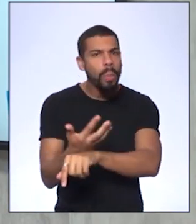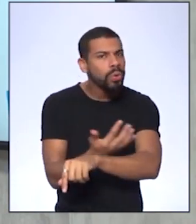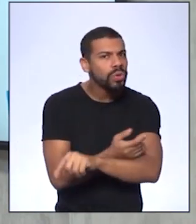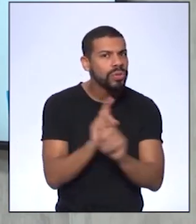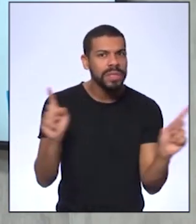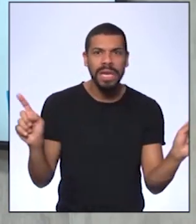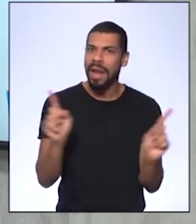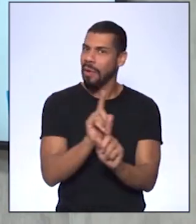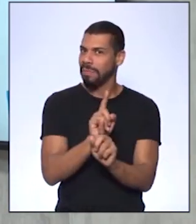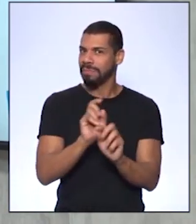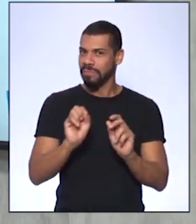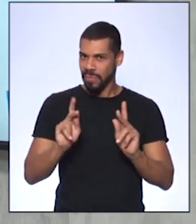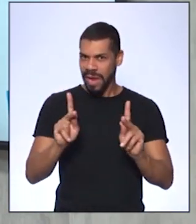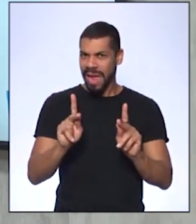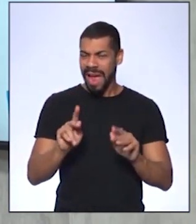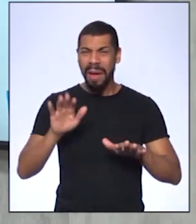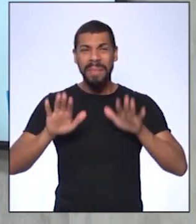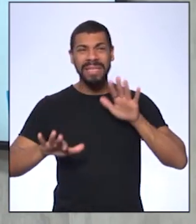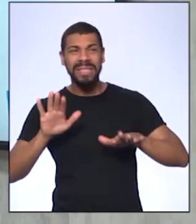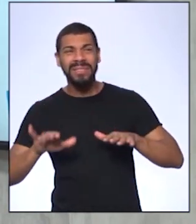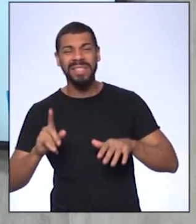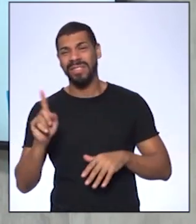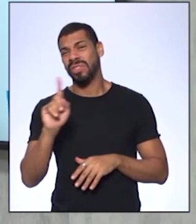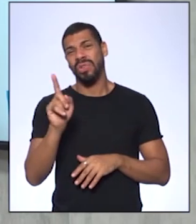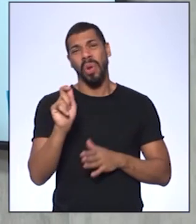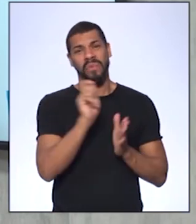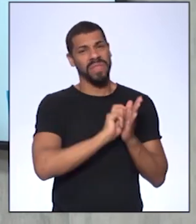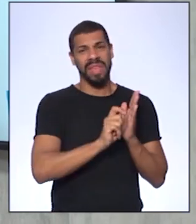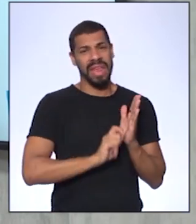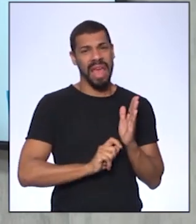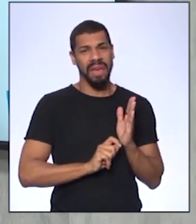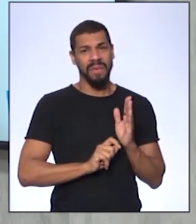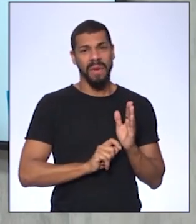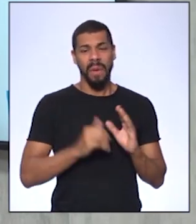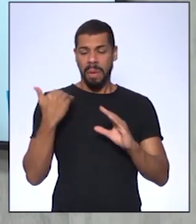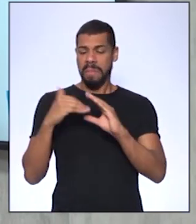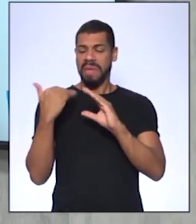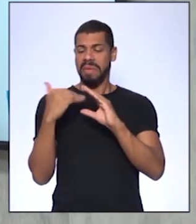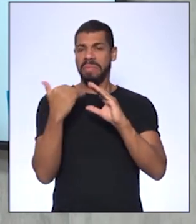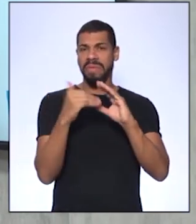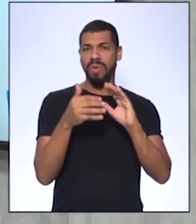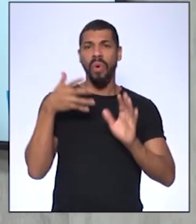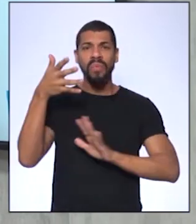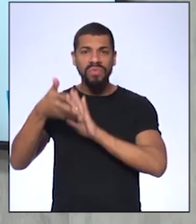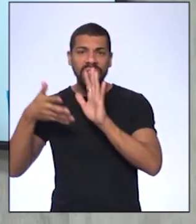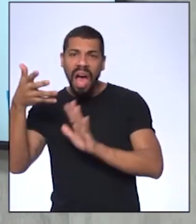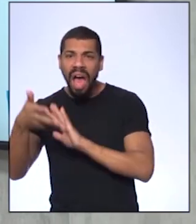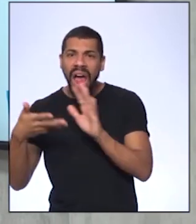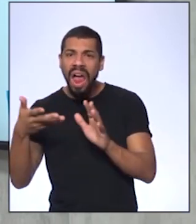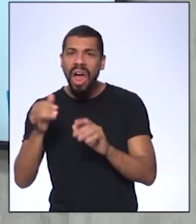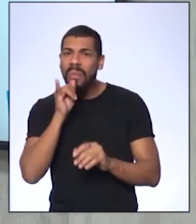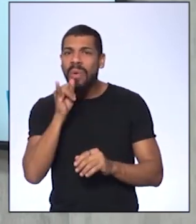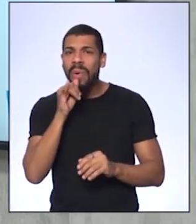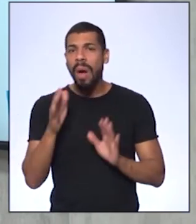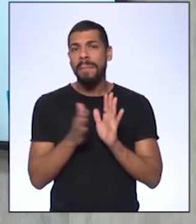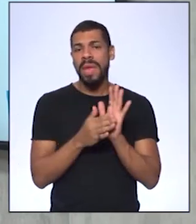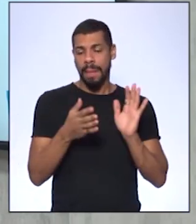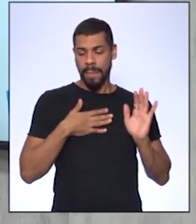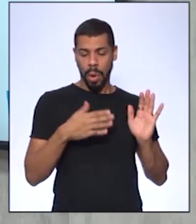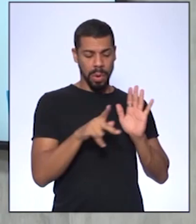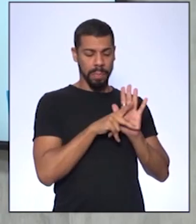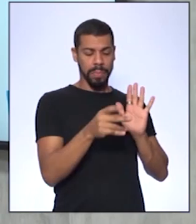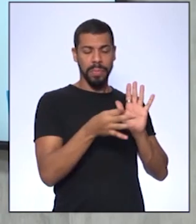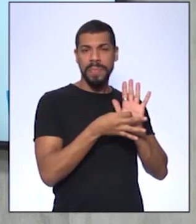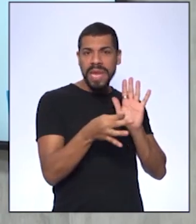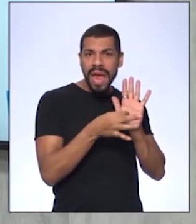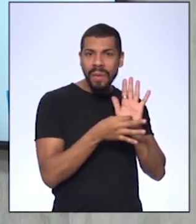Deus. Mas às vezes eu não escrevo, ou mando mensagem, ou falo para dar a minha opinião. Às vezes